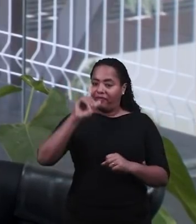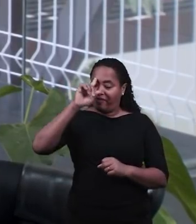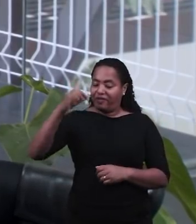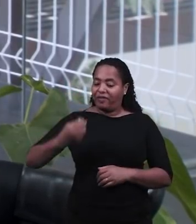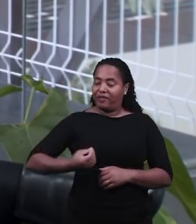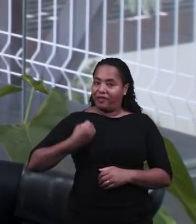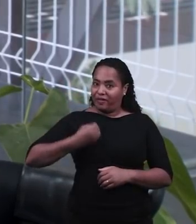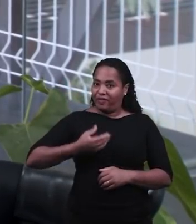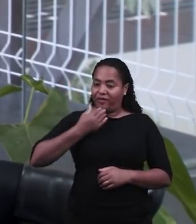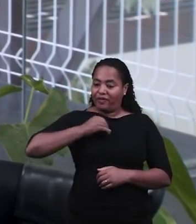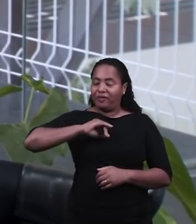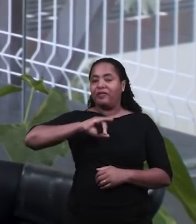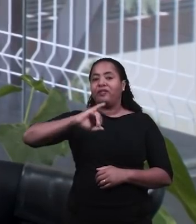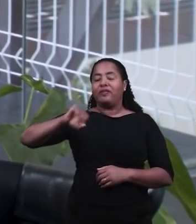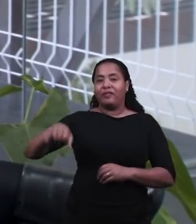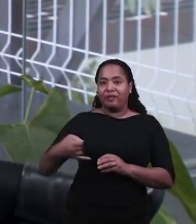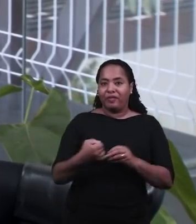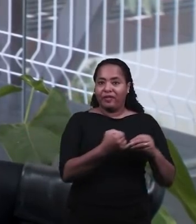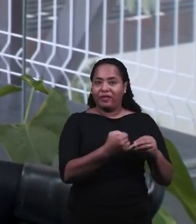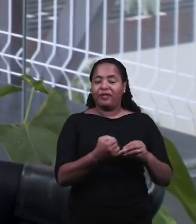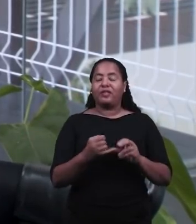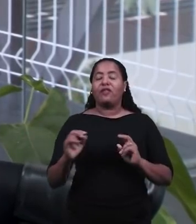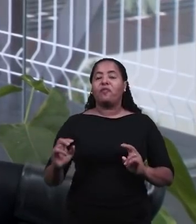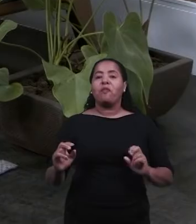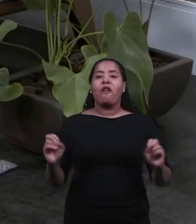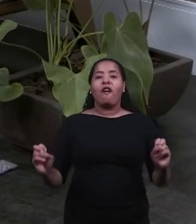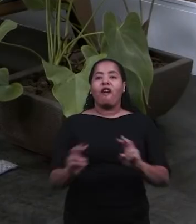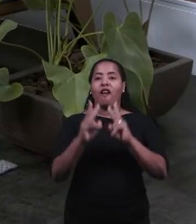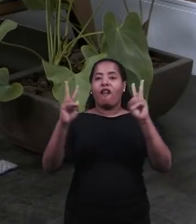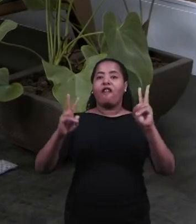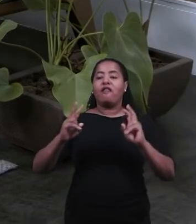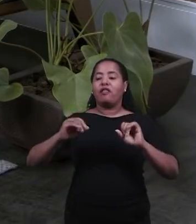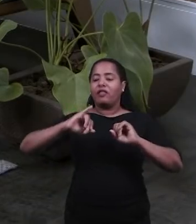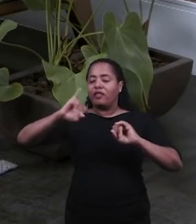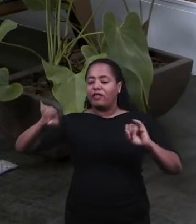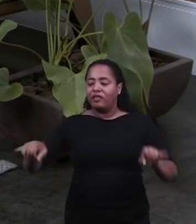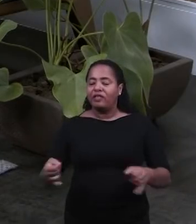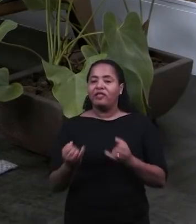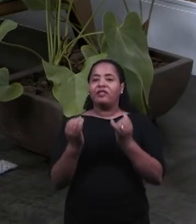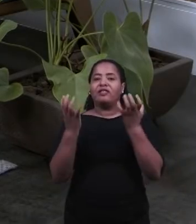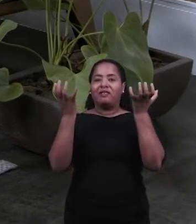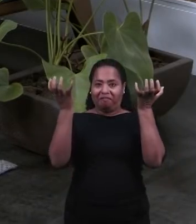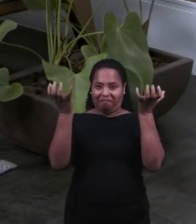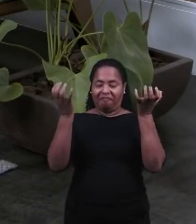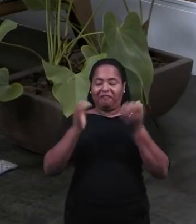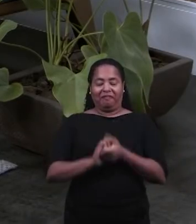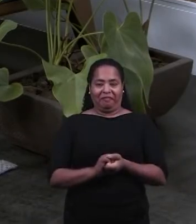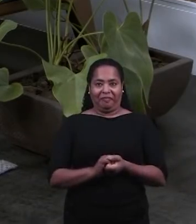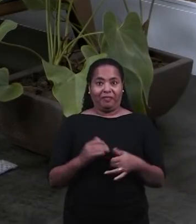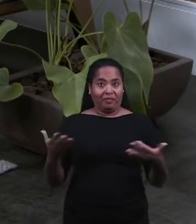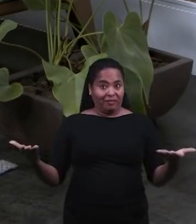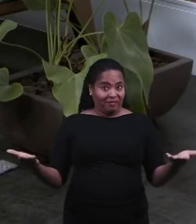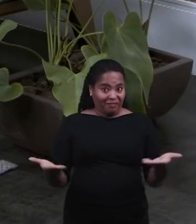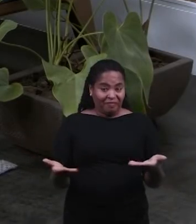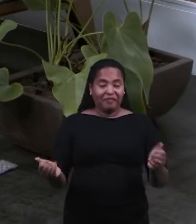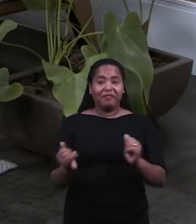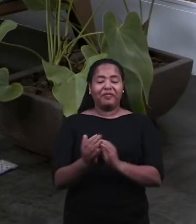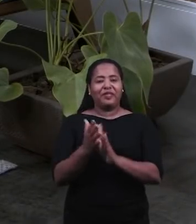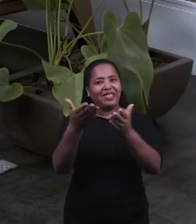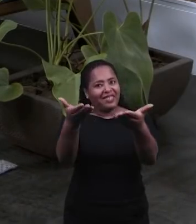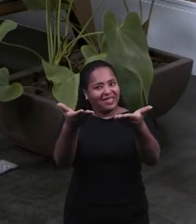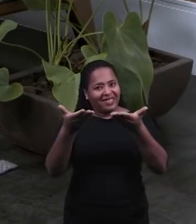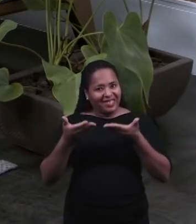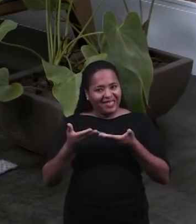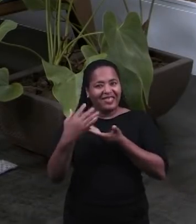falará sobre a vitória sobre Jericó. Mas agora nós vamos cantar um louvor, eu te convido a cantar junto